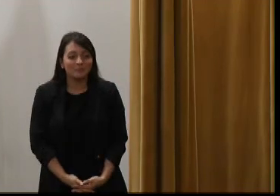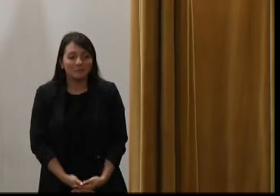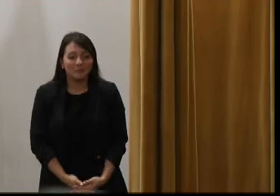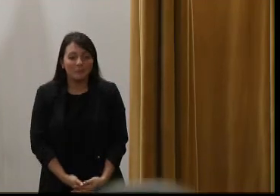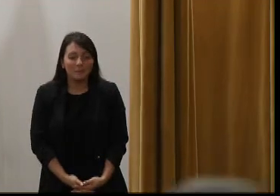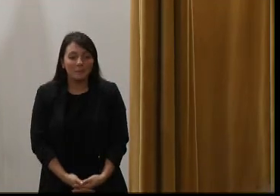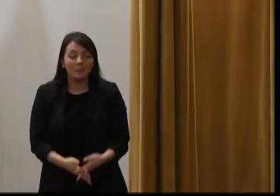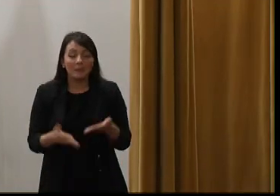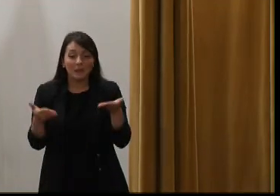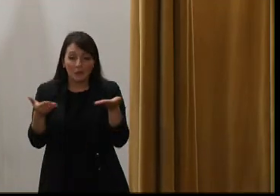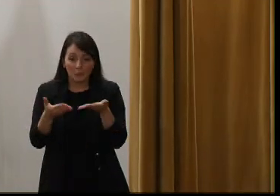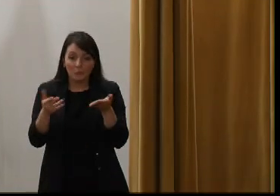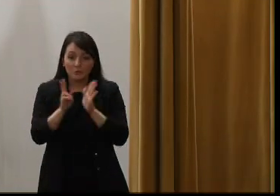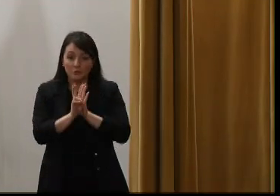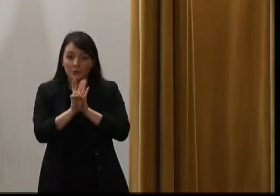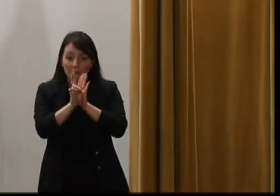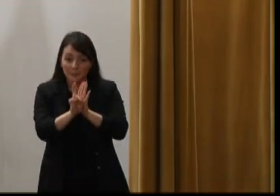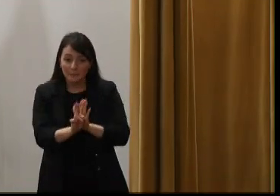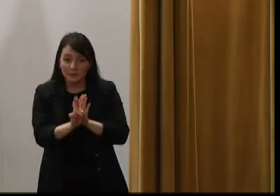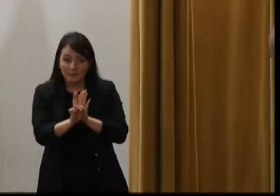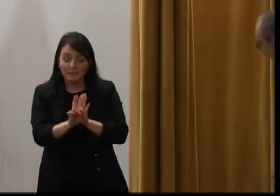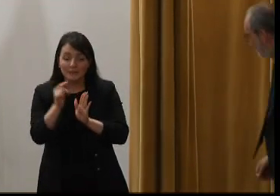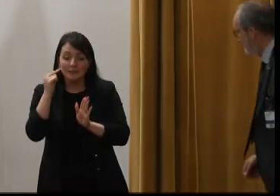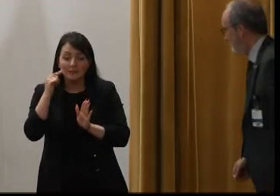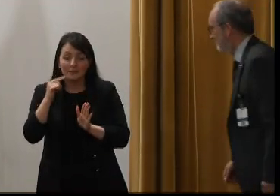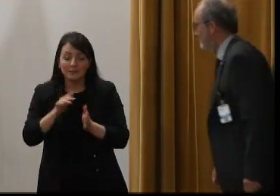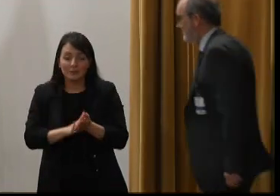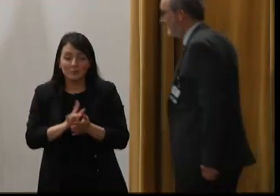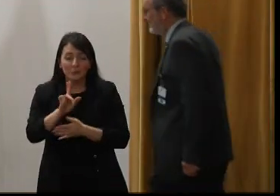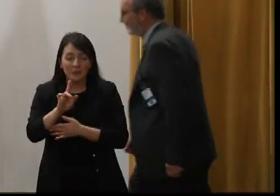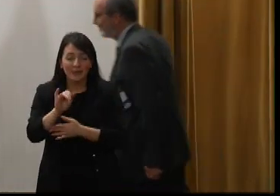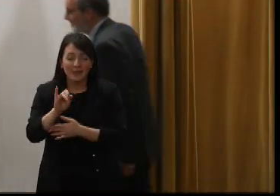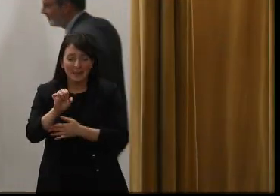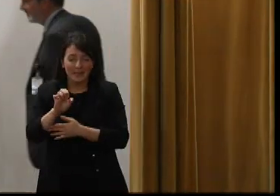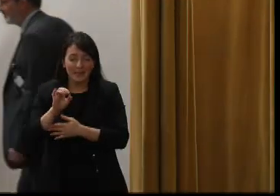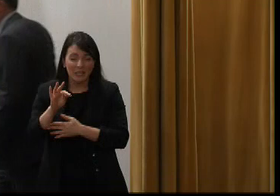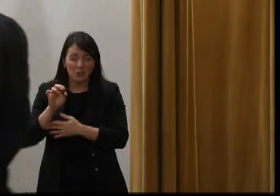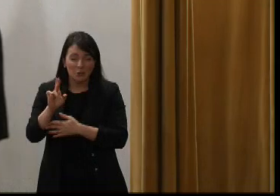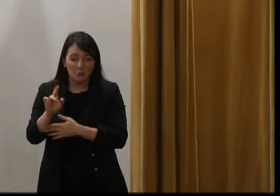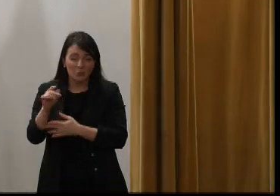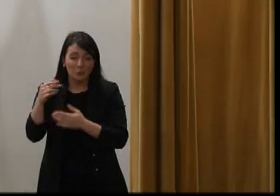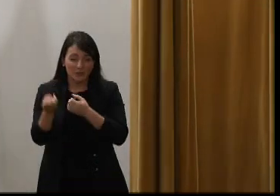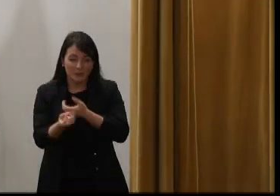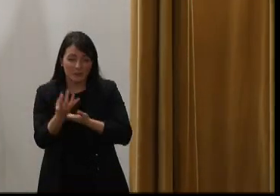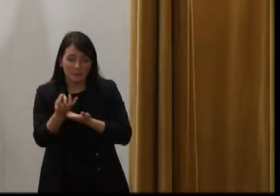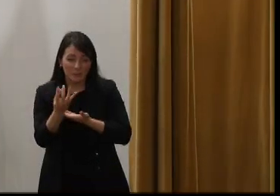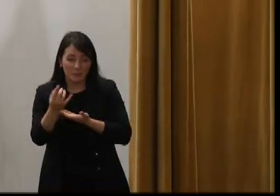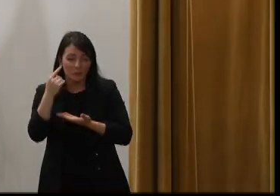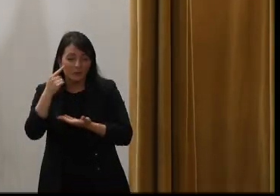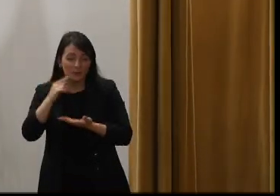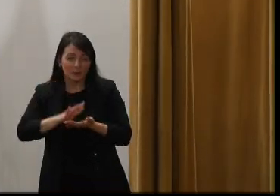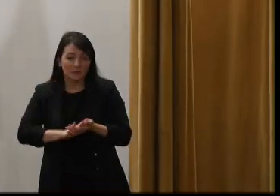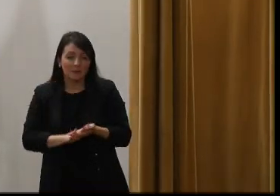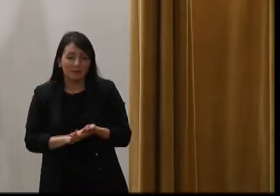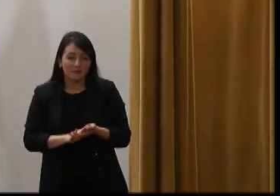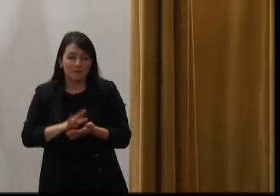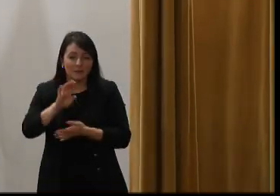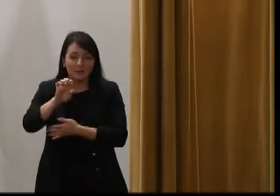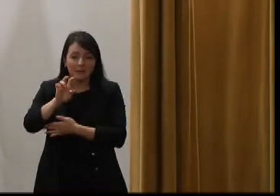que neste ato representa o magnífico reitor da PUC-RS, irmão Evilásio Francisco Borges Teixeira.